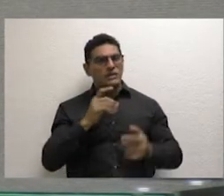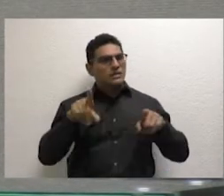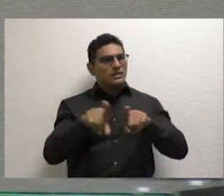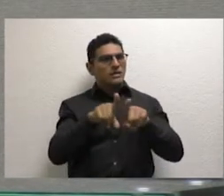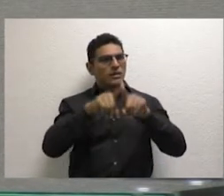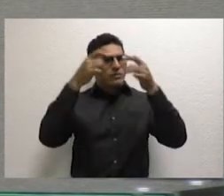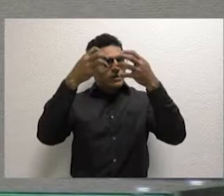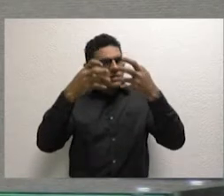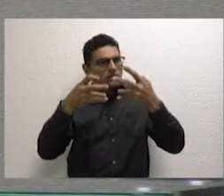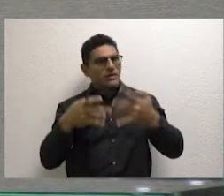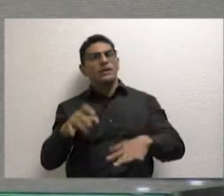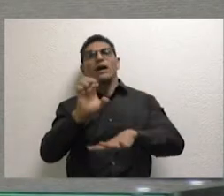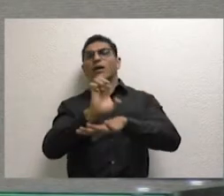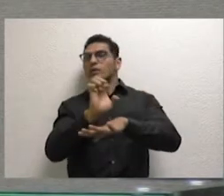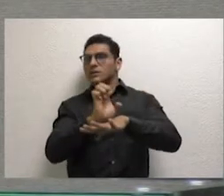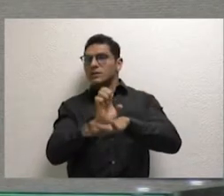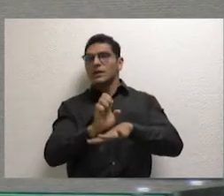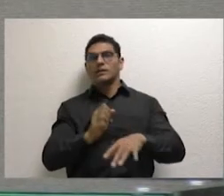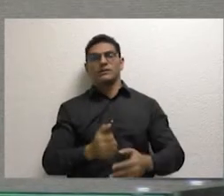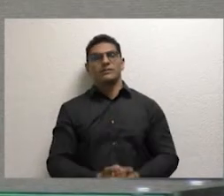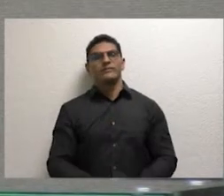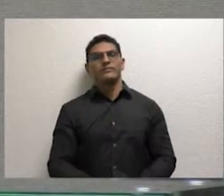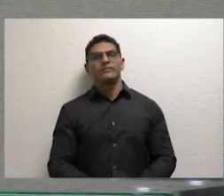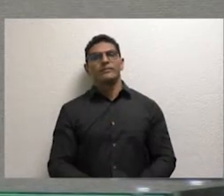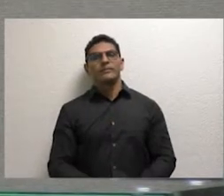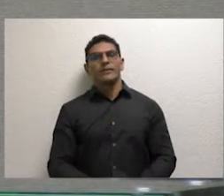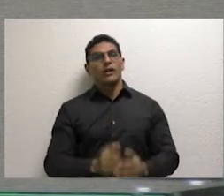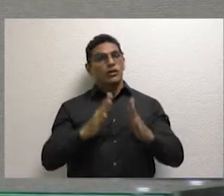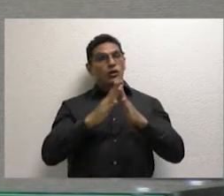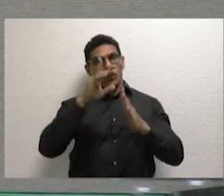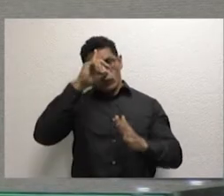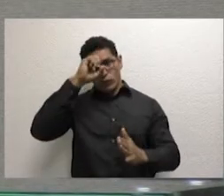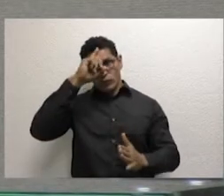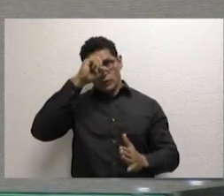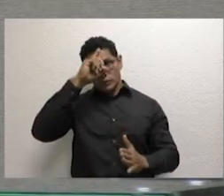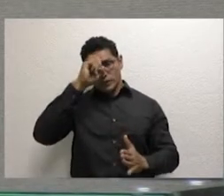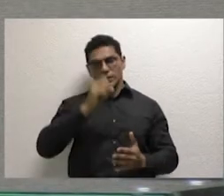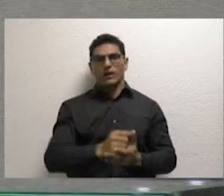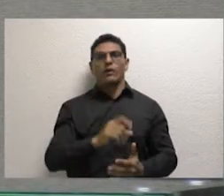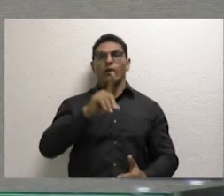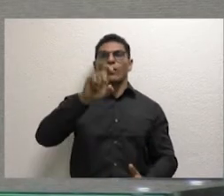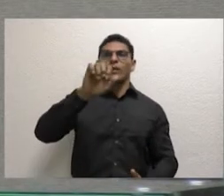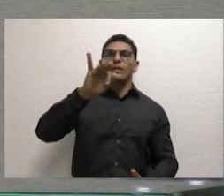população do Estado, que o Hospital Delfina Aziz